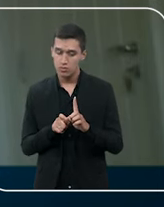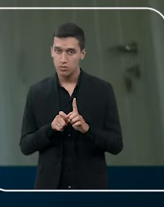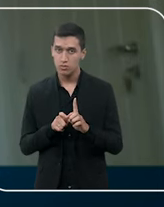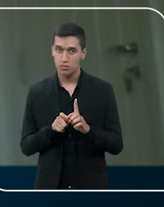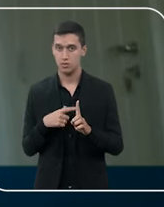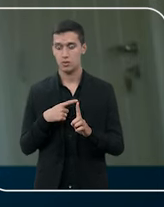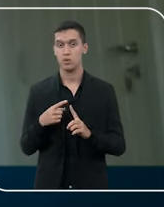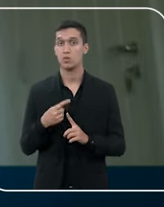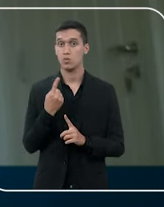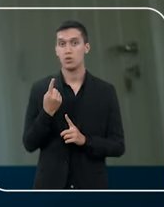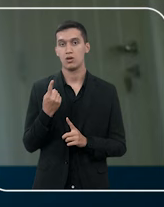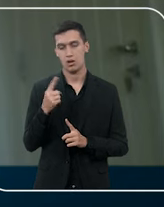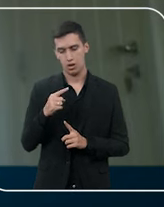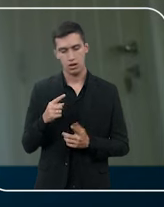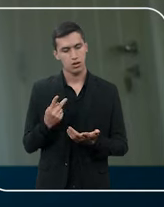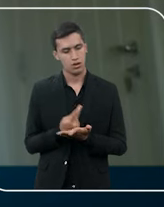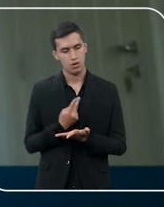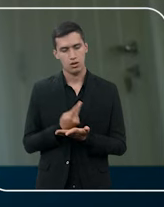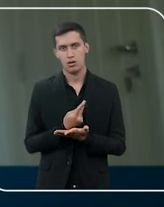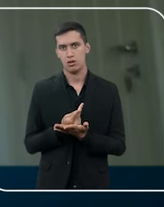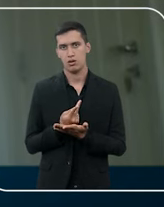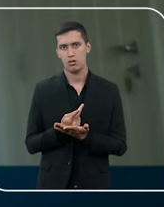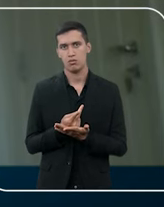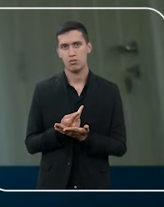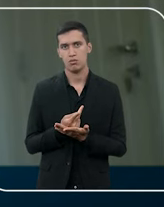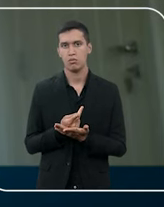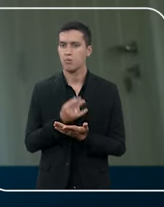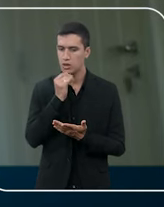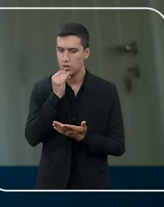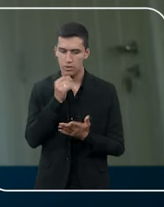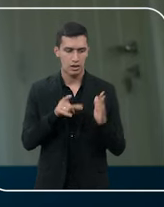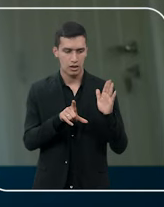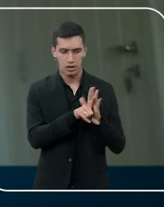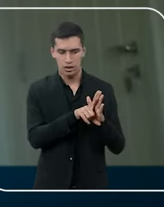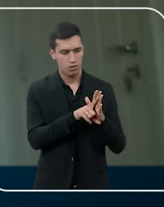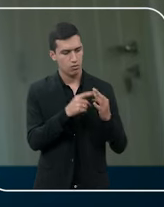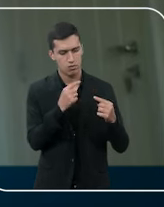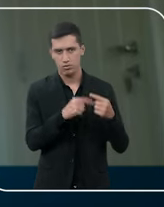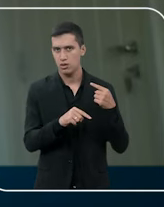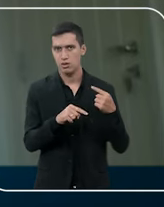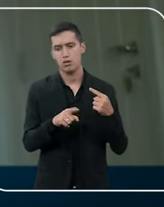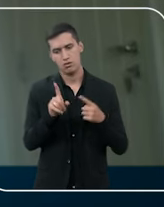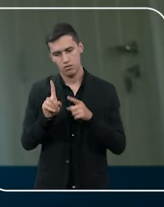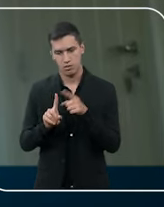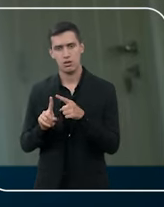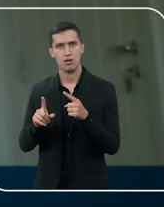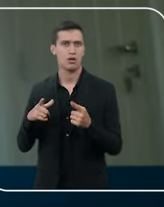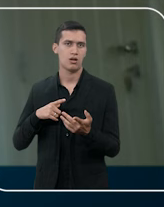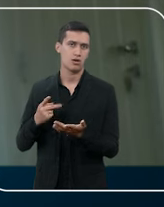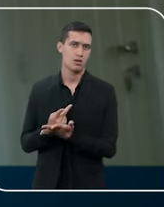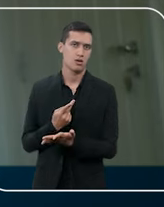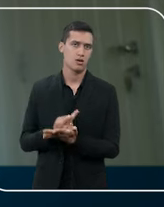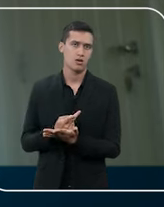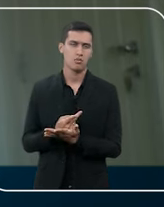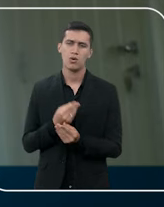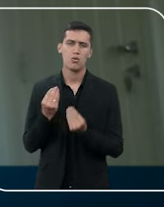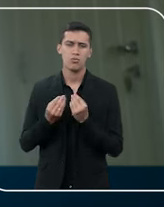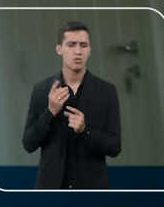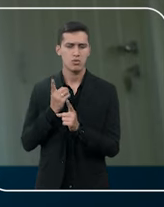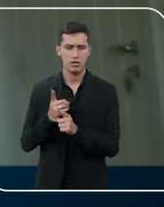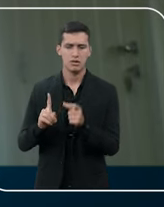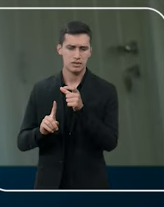forma, ela é antijurídica, ou seja, é uma conduta ilícita. E como que nós aferimos, né, que a conduta do médico